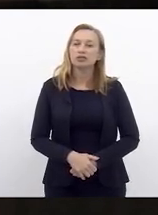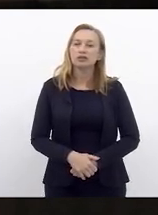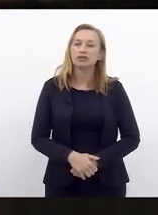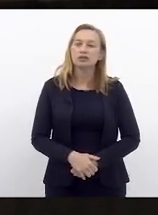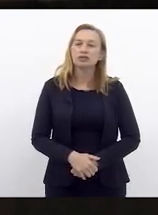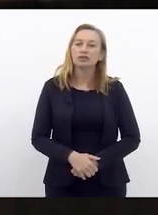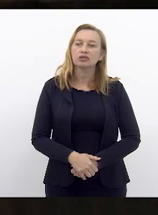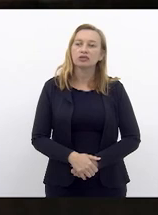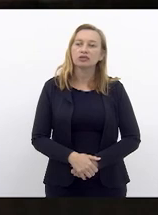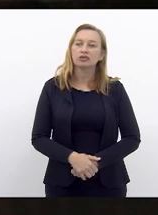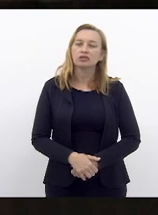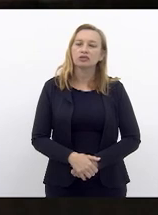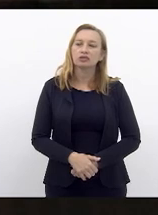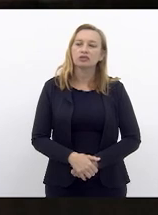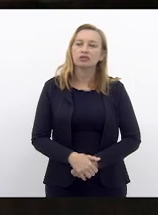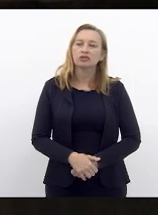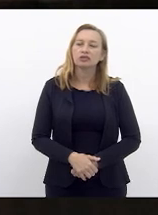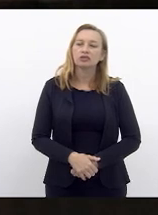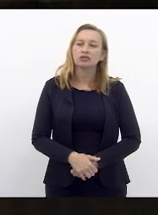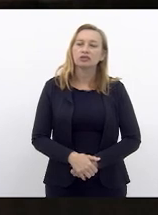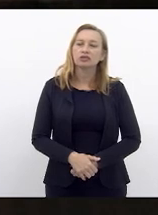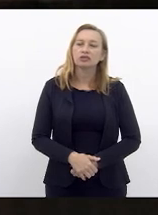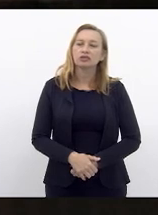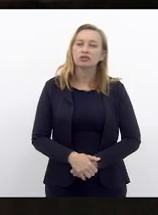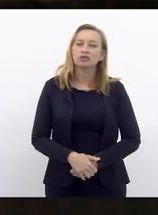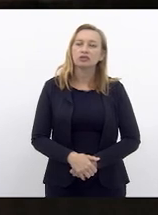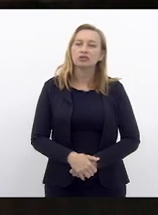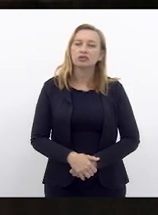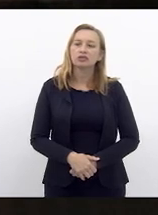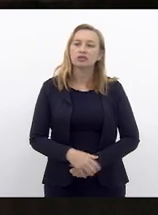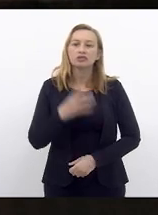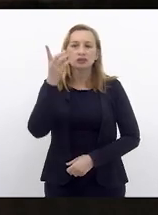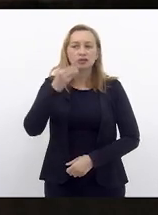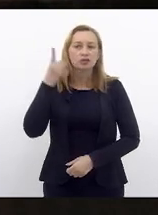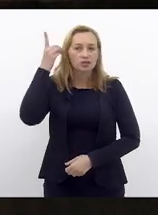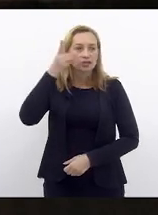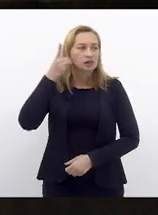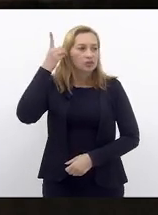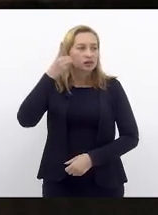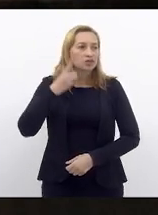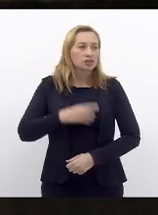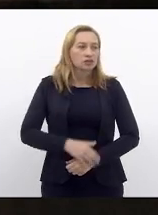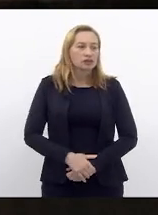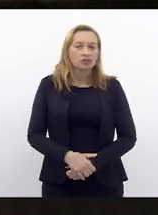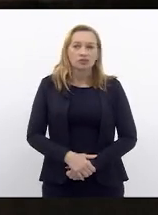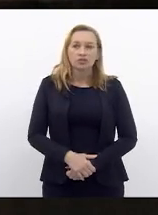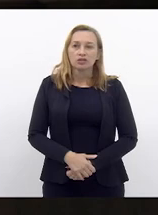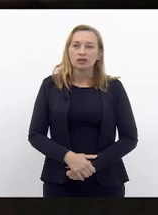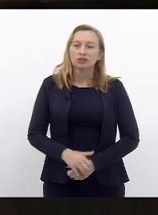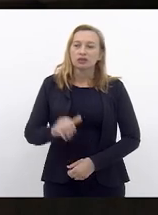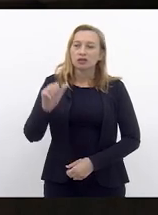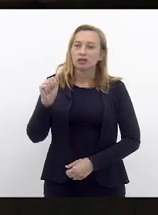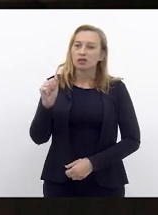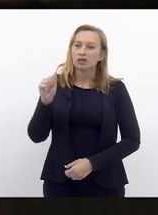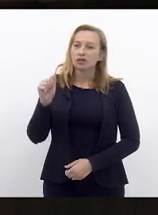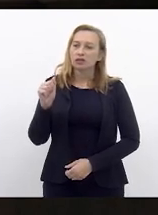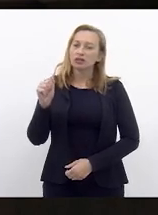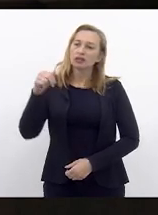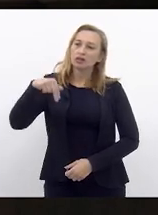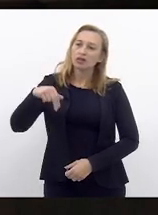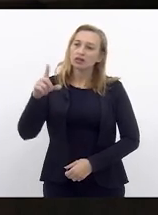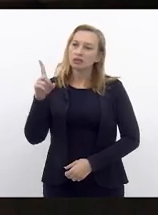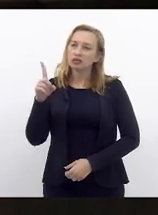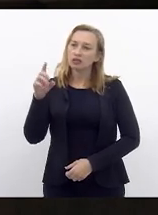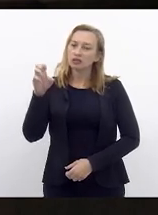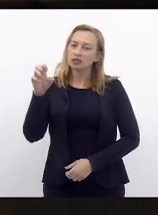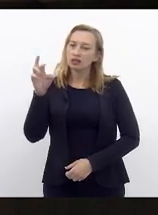Deputada Adriana Baltazar vota não. Deputada Anderson Alexandre.